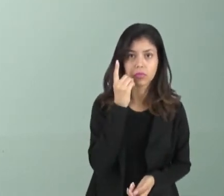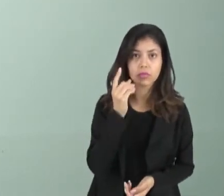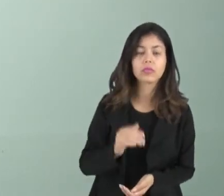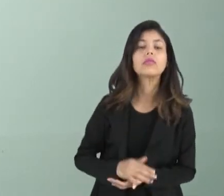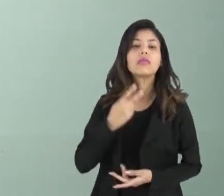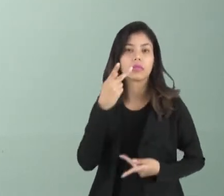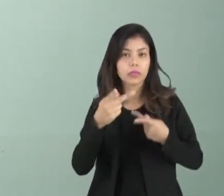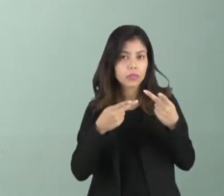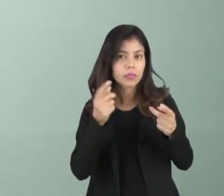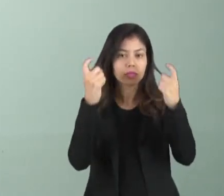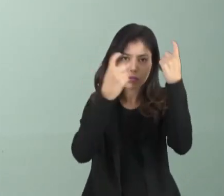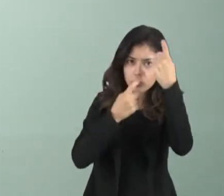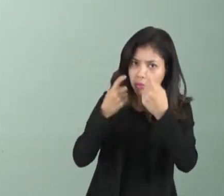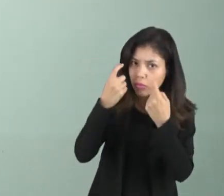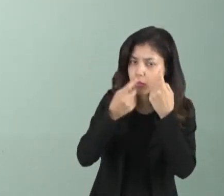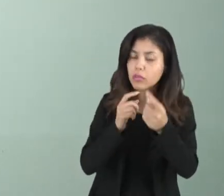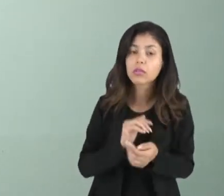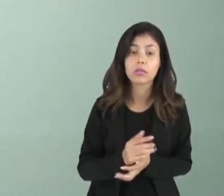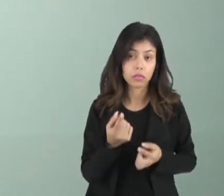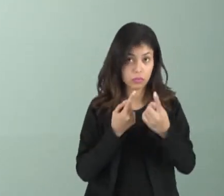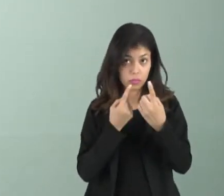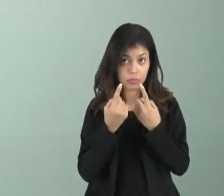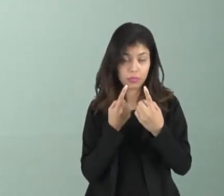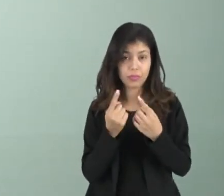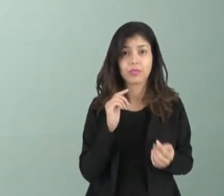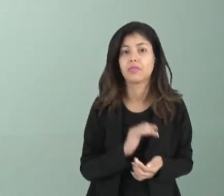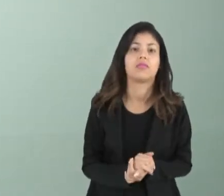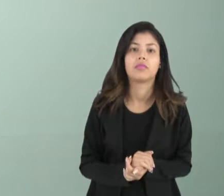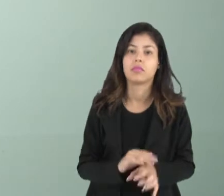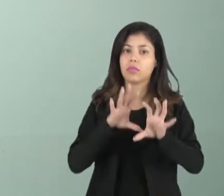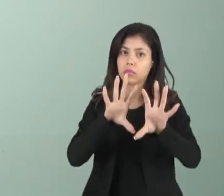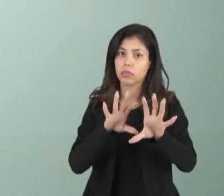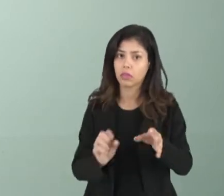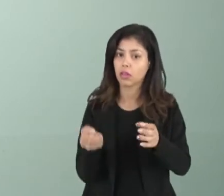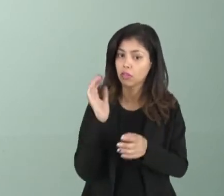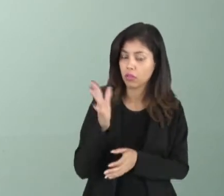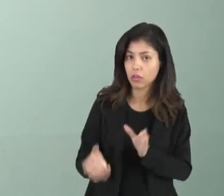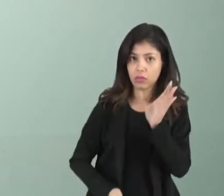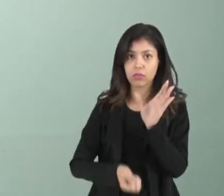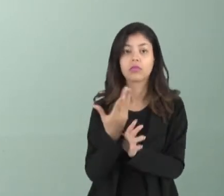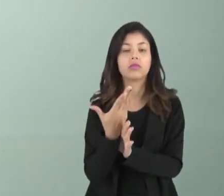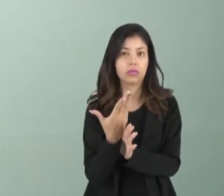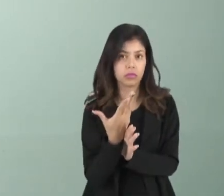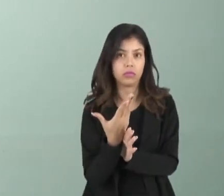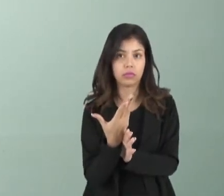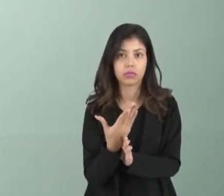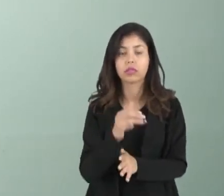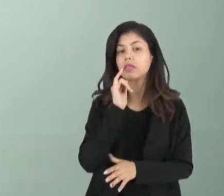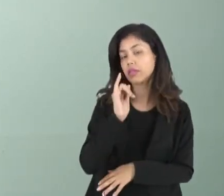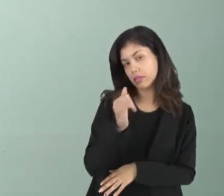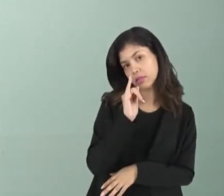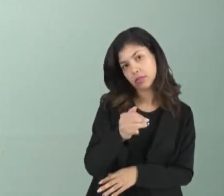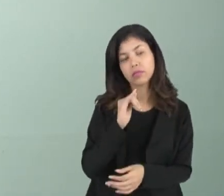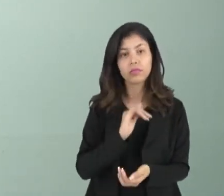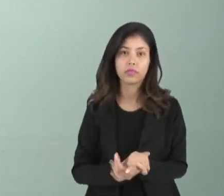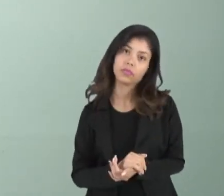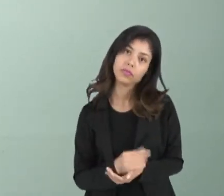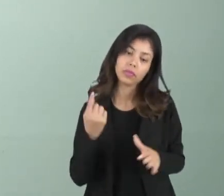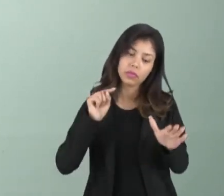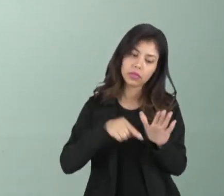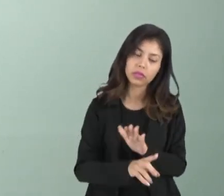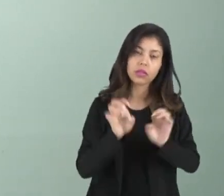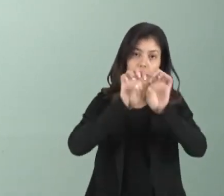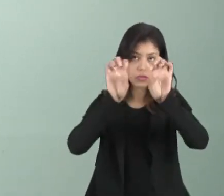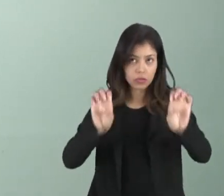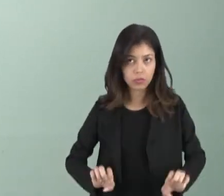falar, de se expressar, de comunicar. E por meio disso já surgiu aí, né, a narrativa dentro da